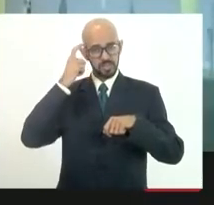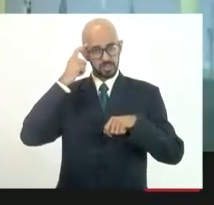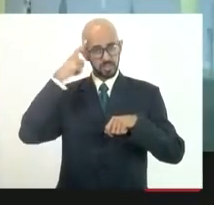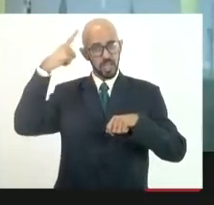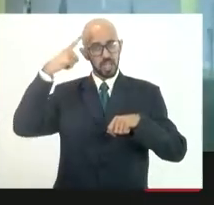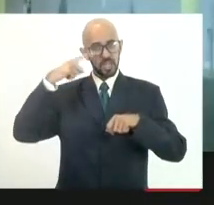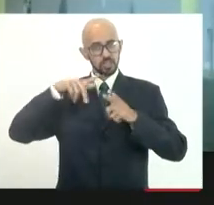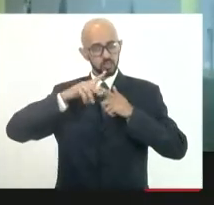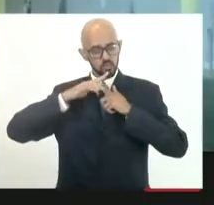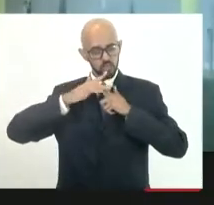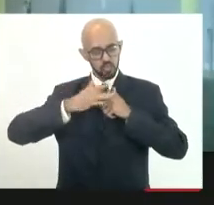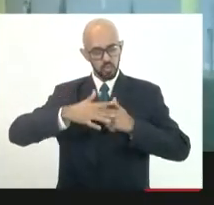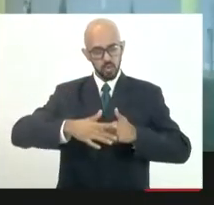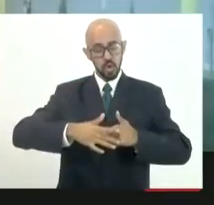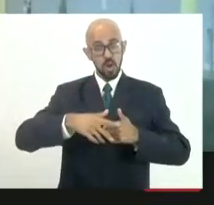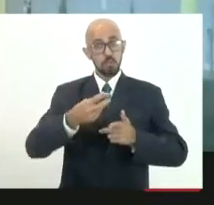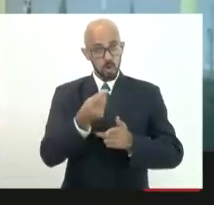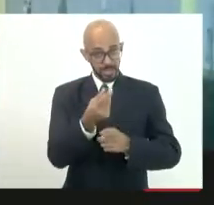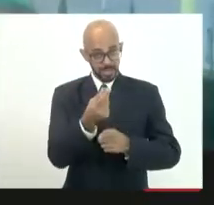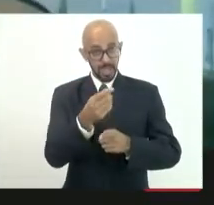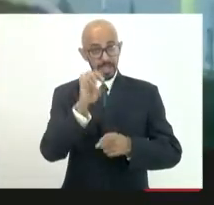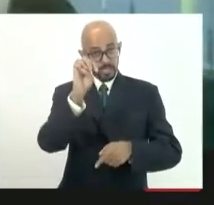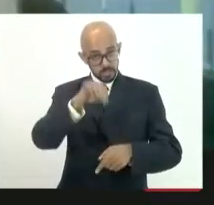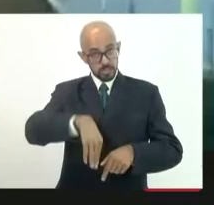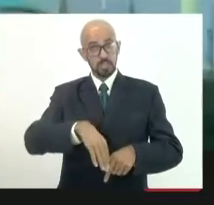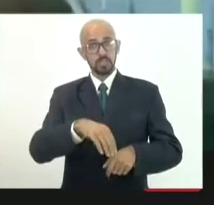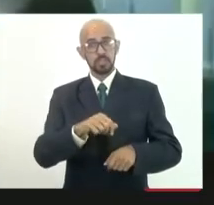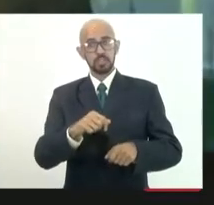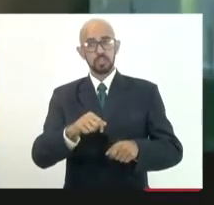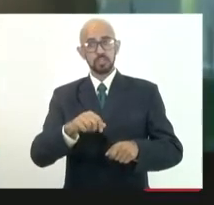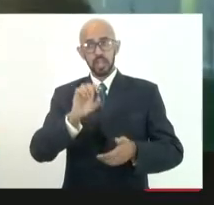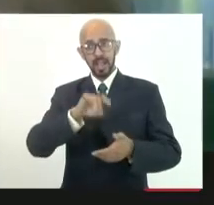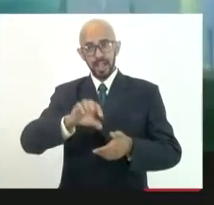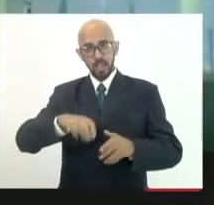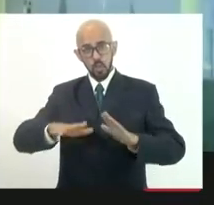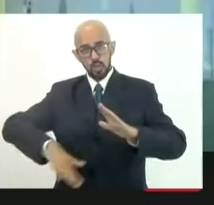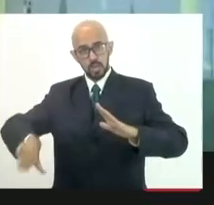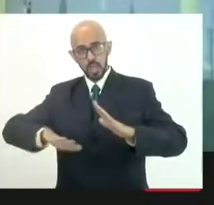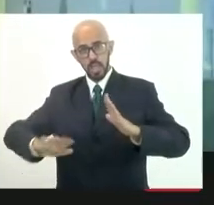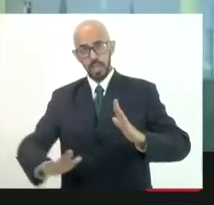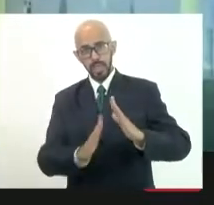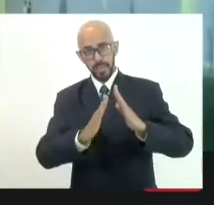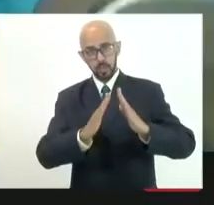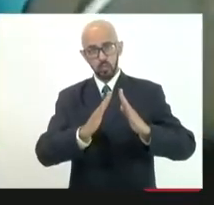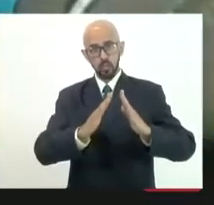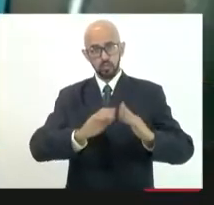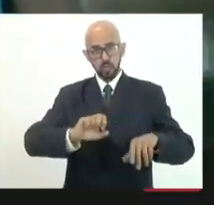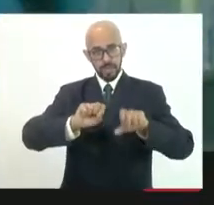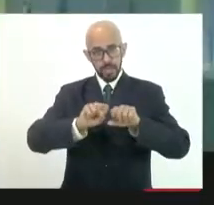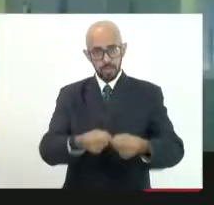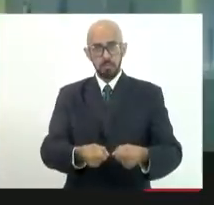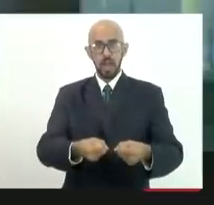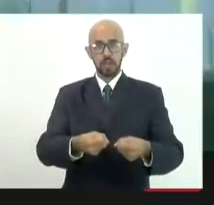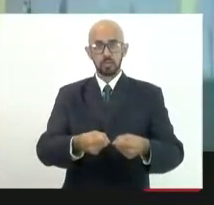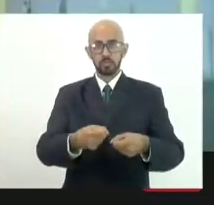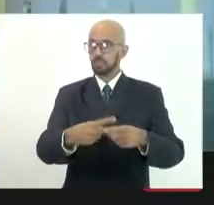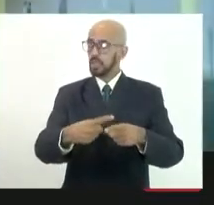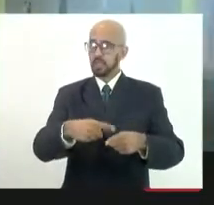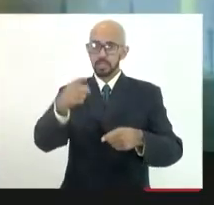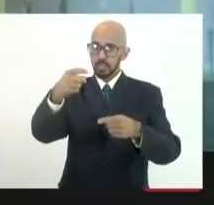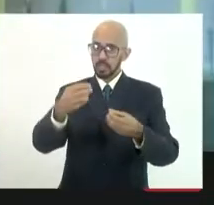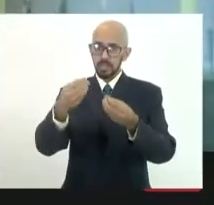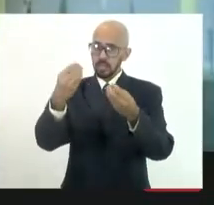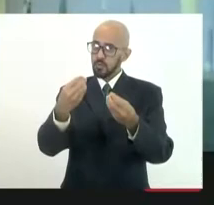reparação monetária, sim. Cada terreiro de candomblé que foi destruído, que aquilo ali não caiu do céu,